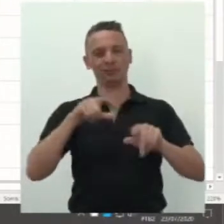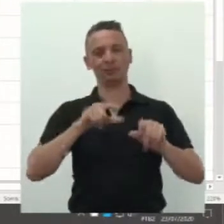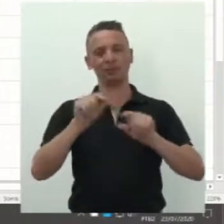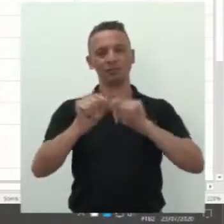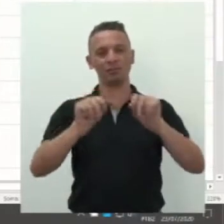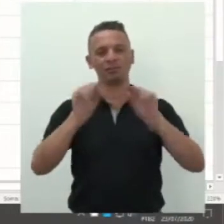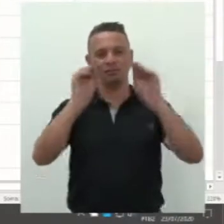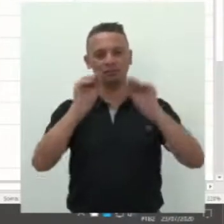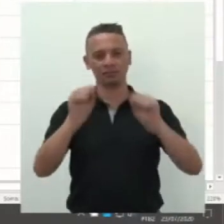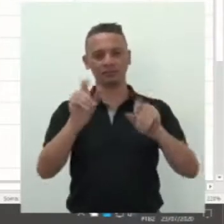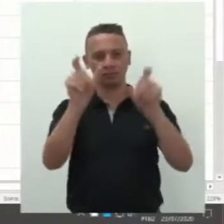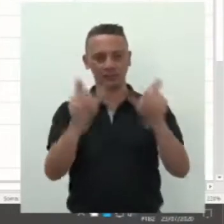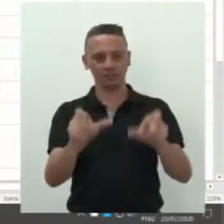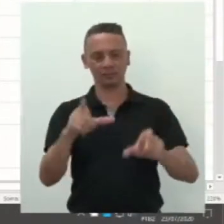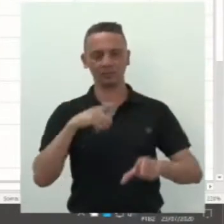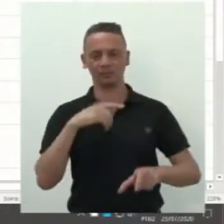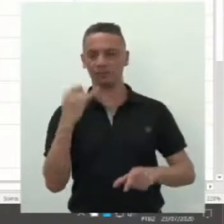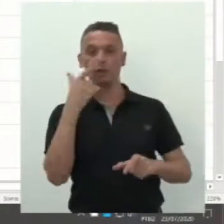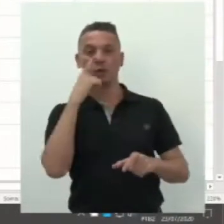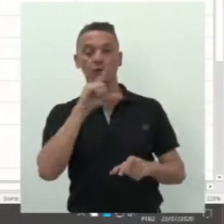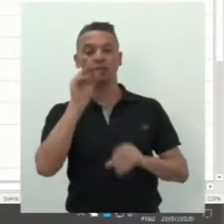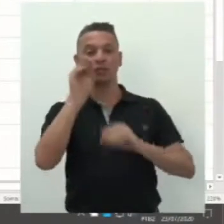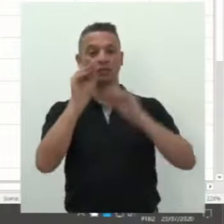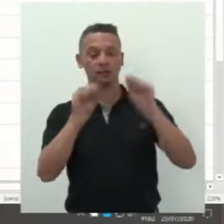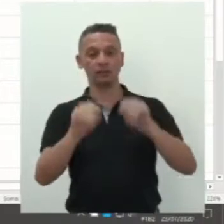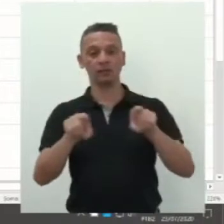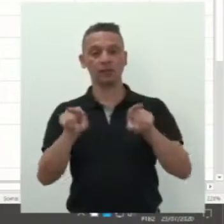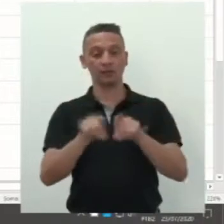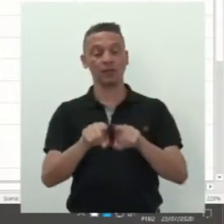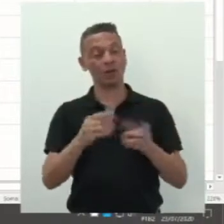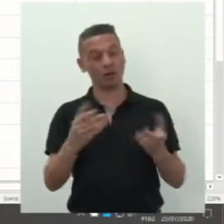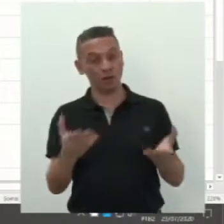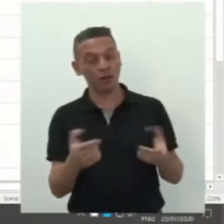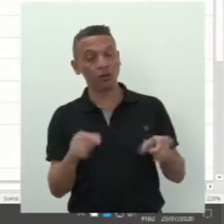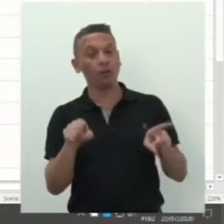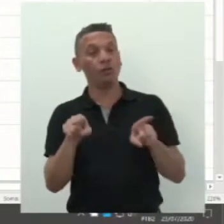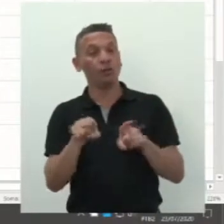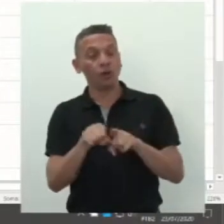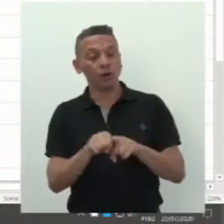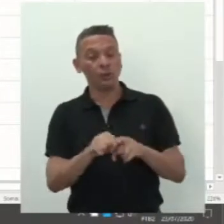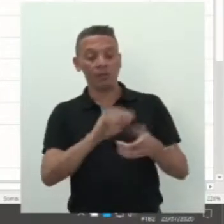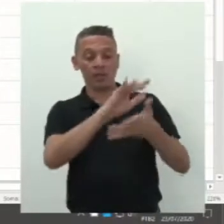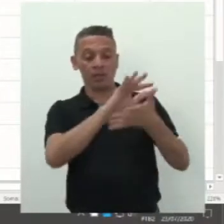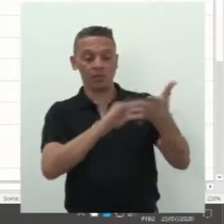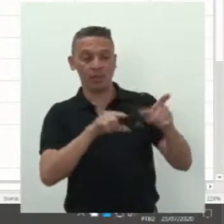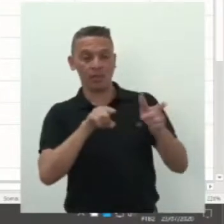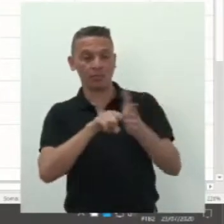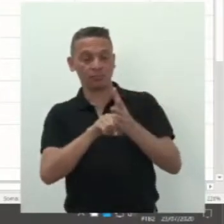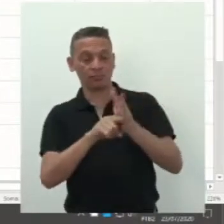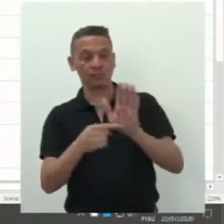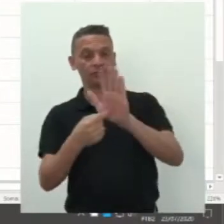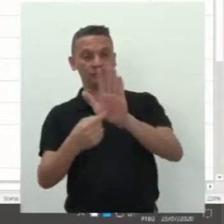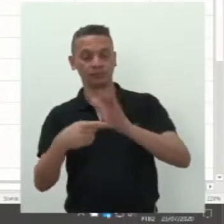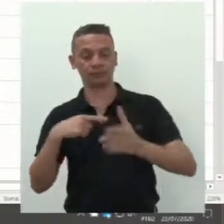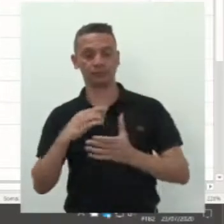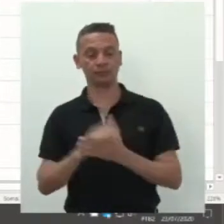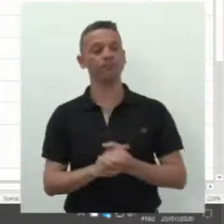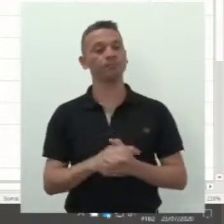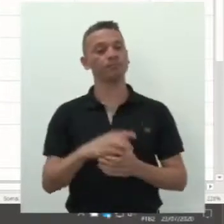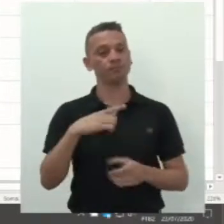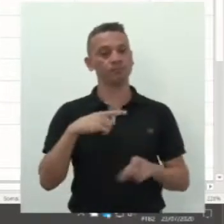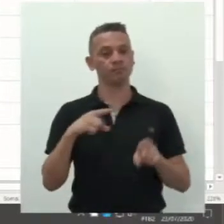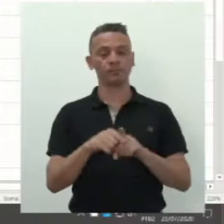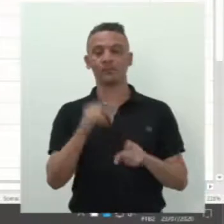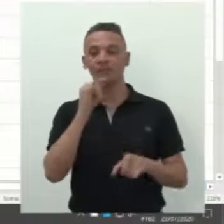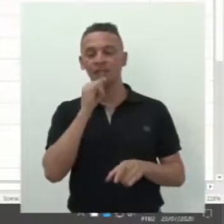consigo personalizar aqui e falar para o Excel, ó, esse aqui é o tipo de dado que eu estou trabalhando. No caso aqui, a gente está trabalhando com